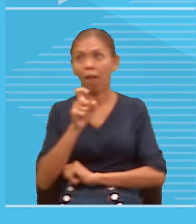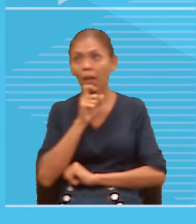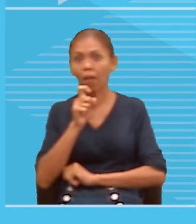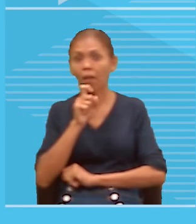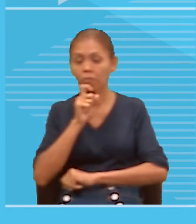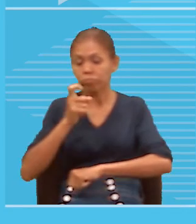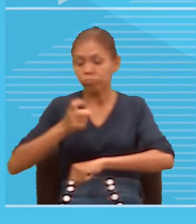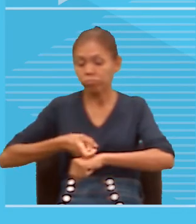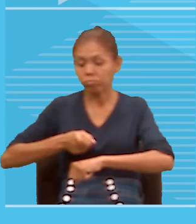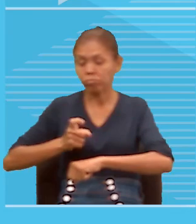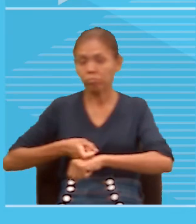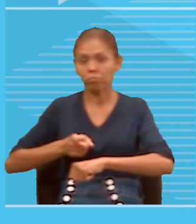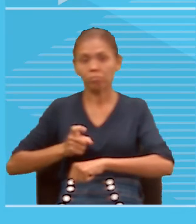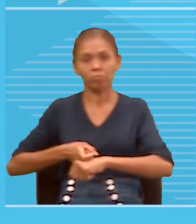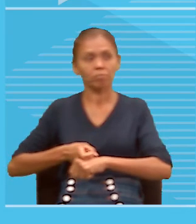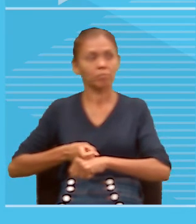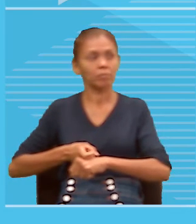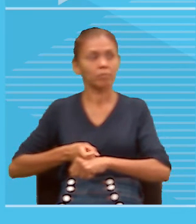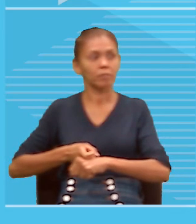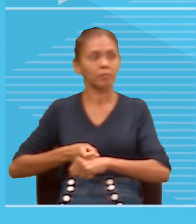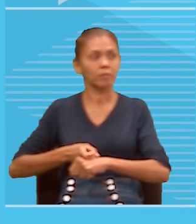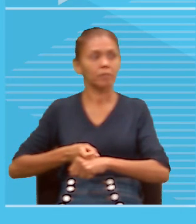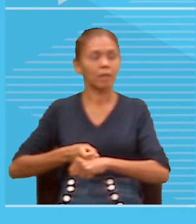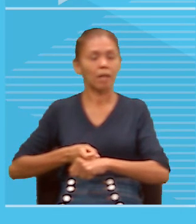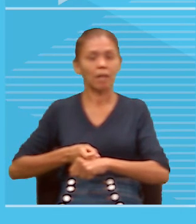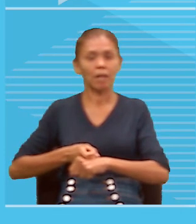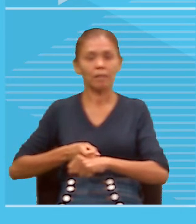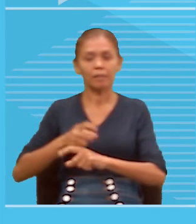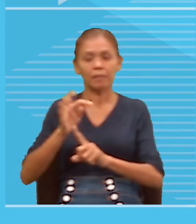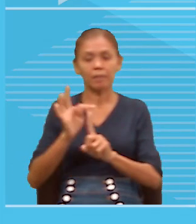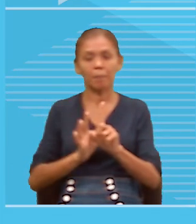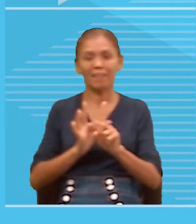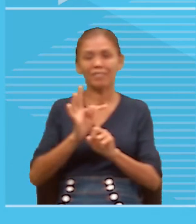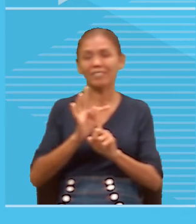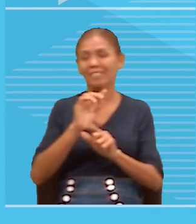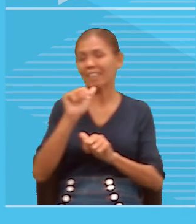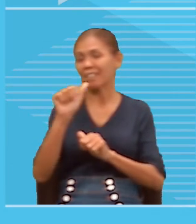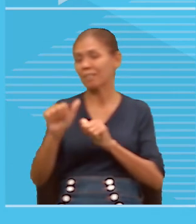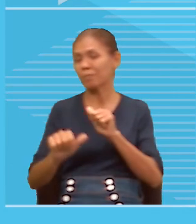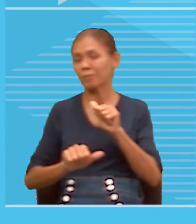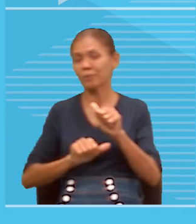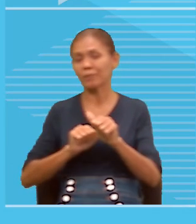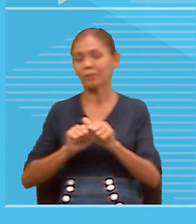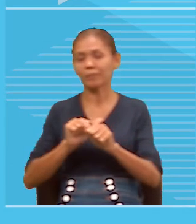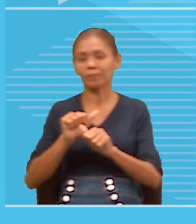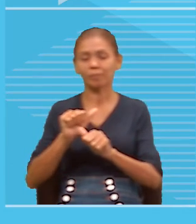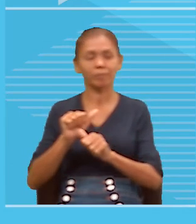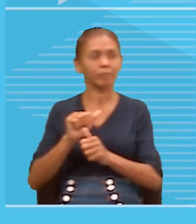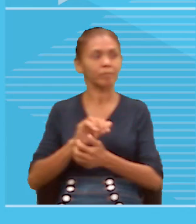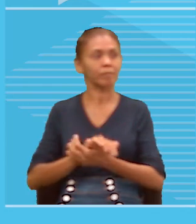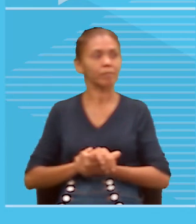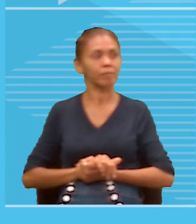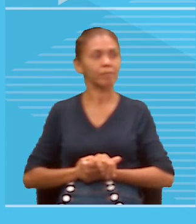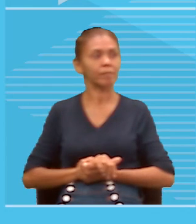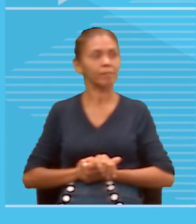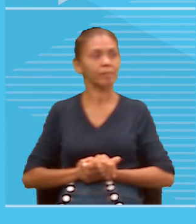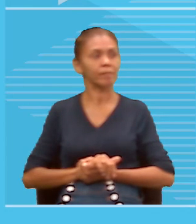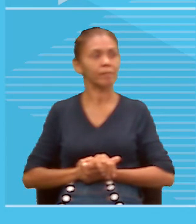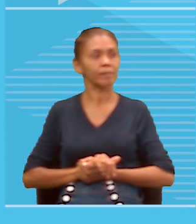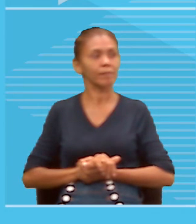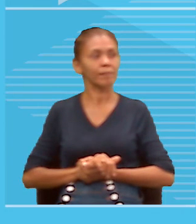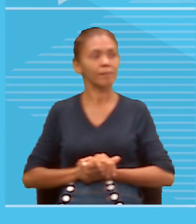aumentando De novo tava sendo aquecido de novo né se a gente tá saindo de uma era glacial